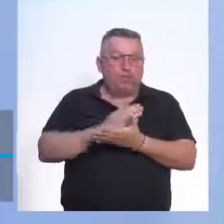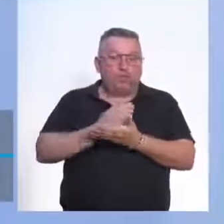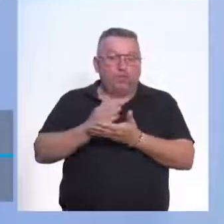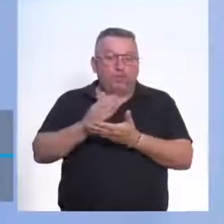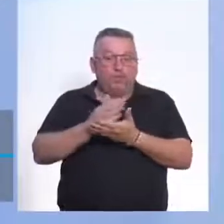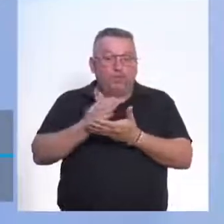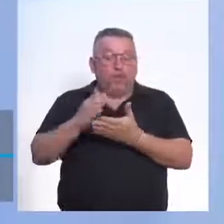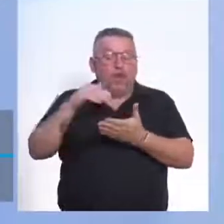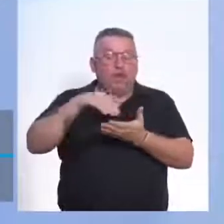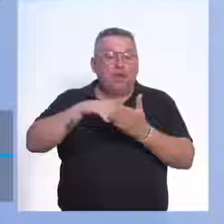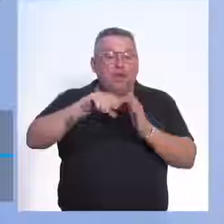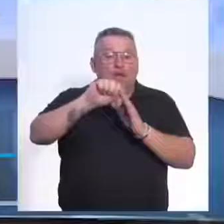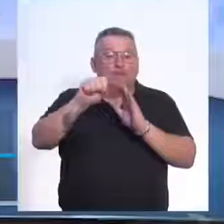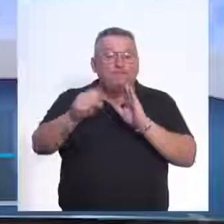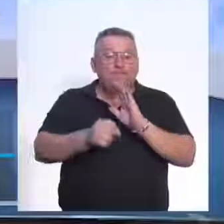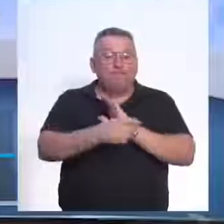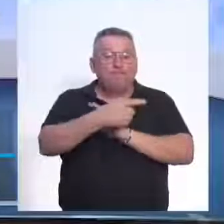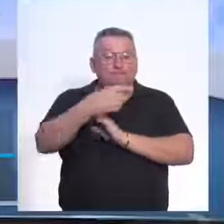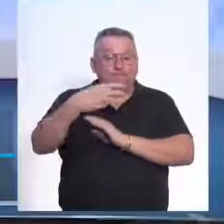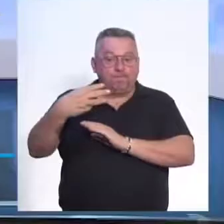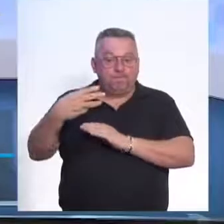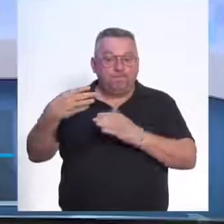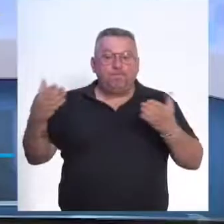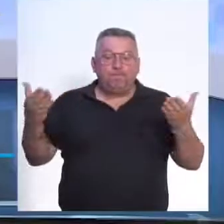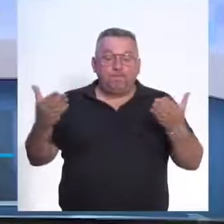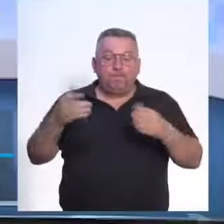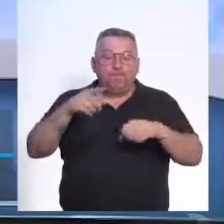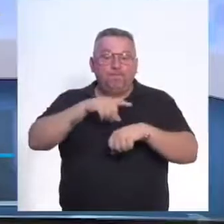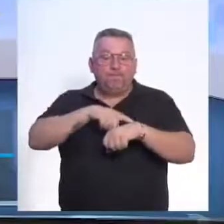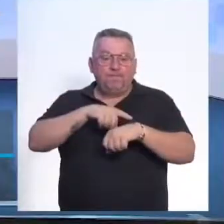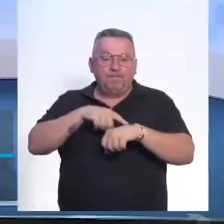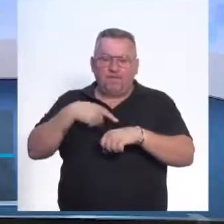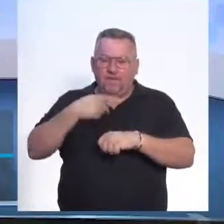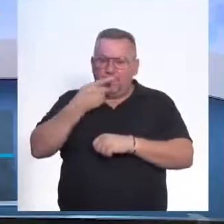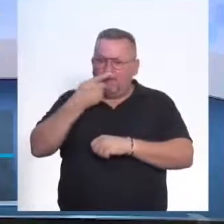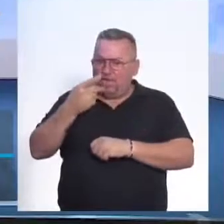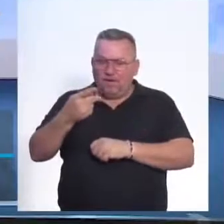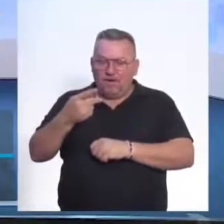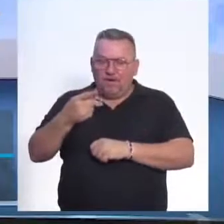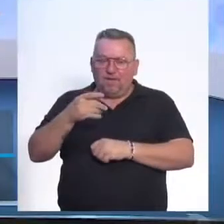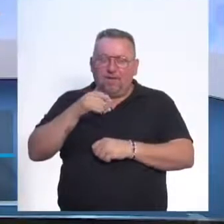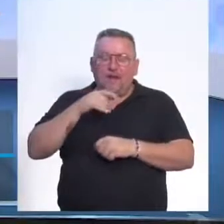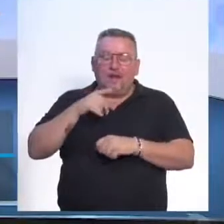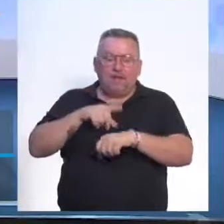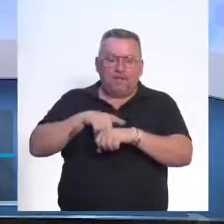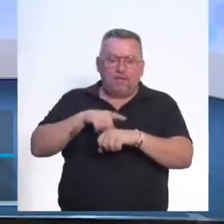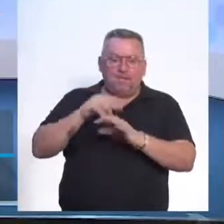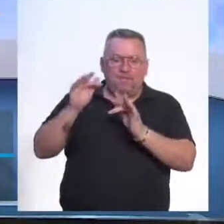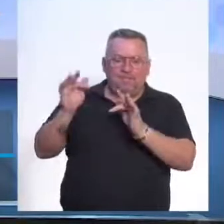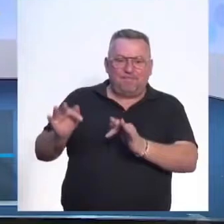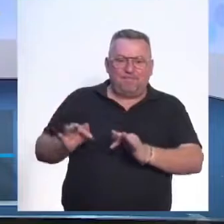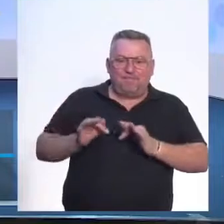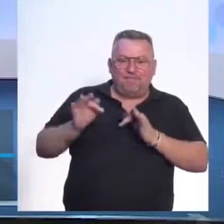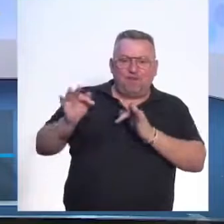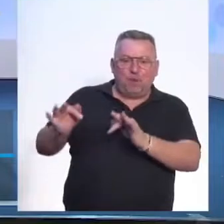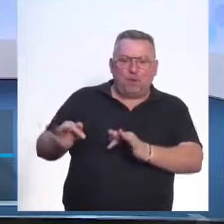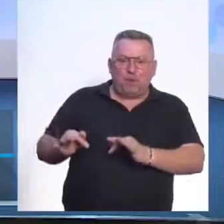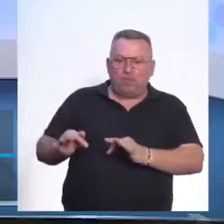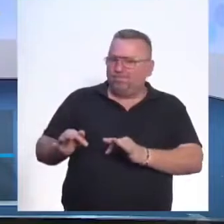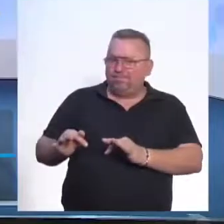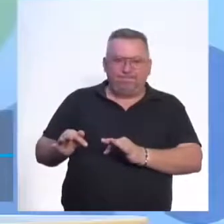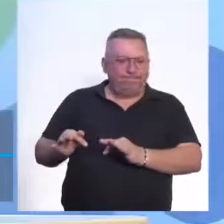Mas sabe, professor, que nesse período, eles não chamavam de período feudal, eles não se chamavam assim. Ah,